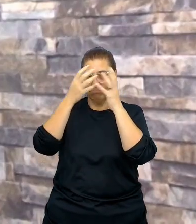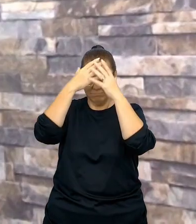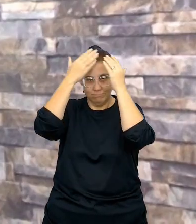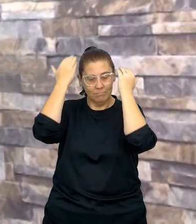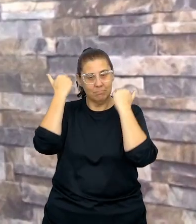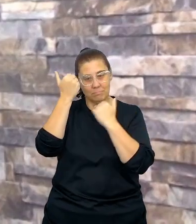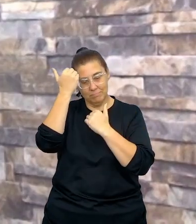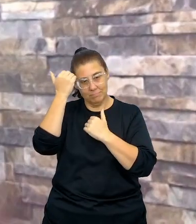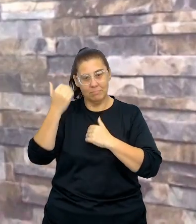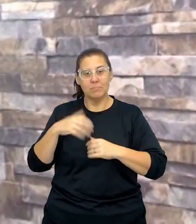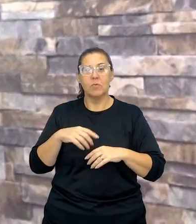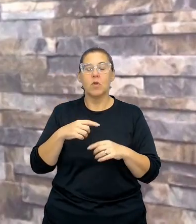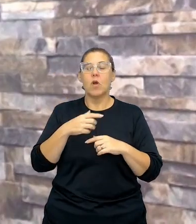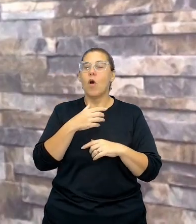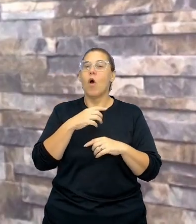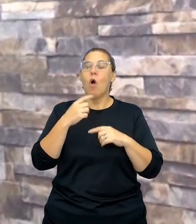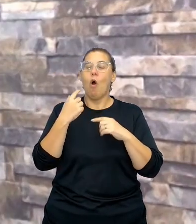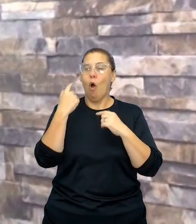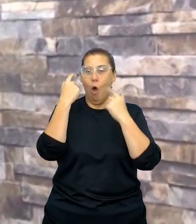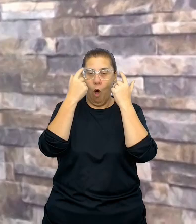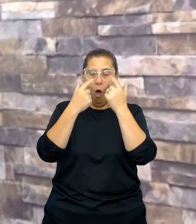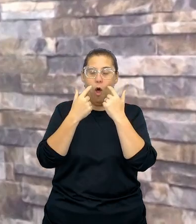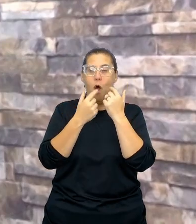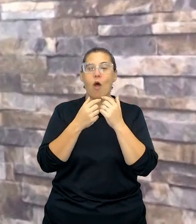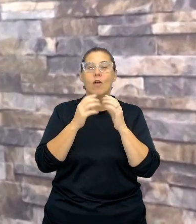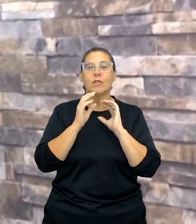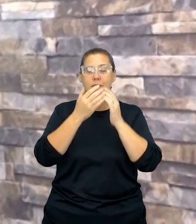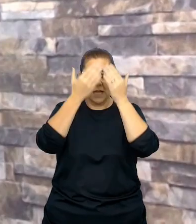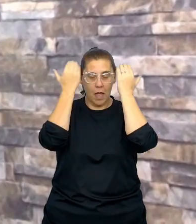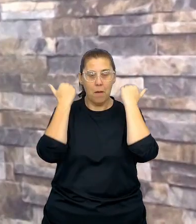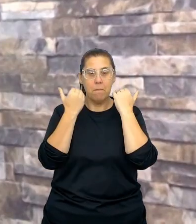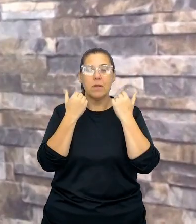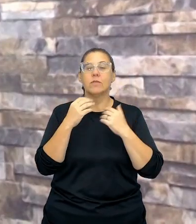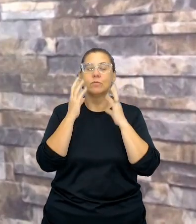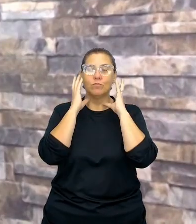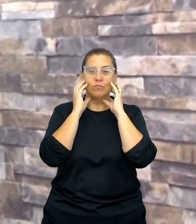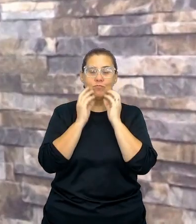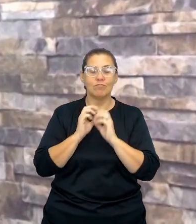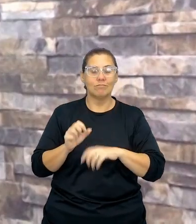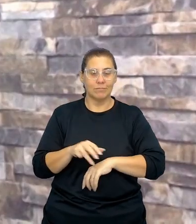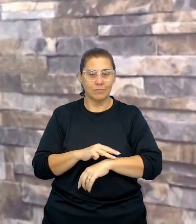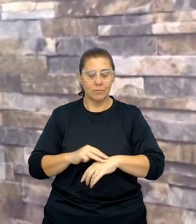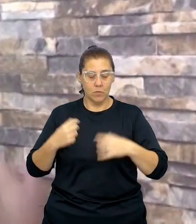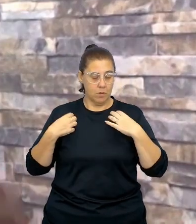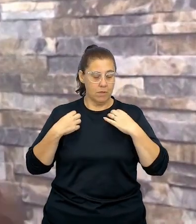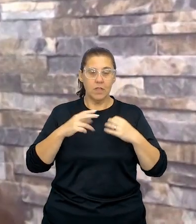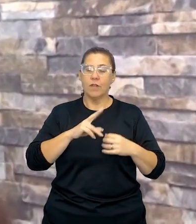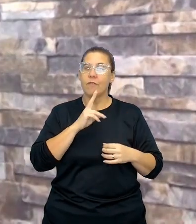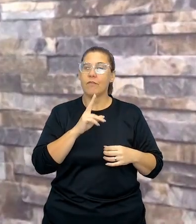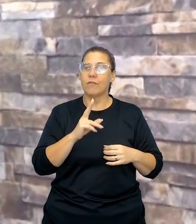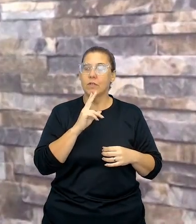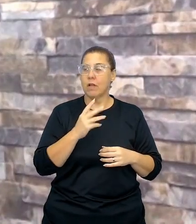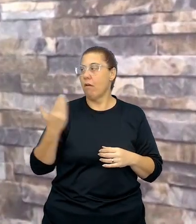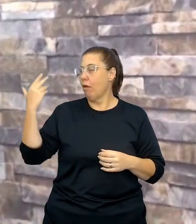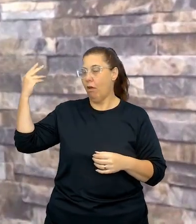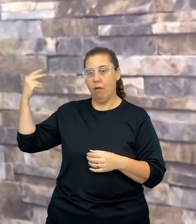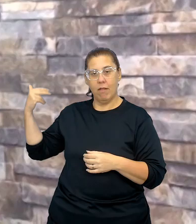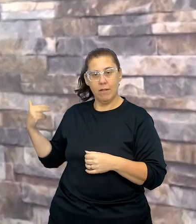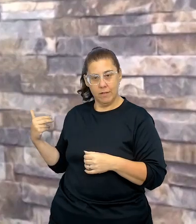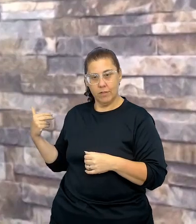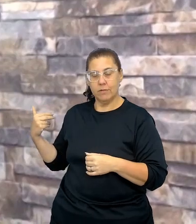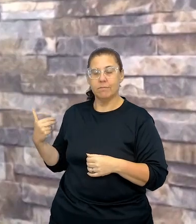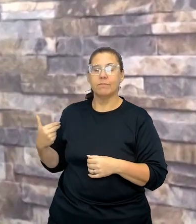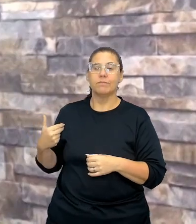meus olhos, quanto os meus cabelos, quanto a minha barba são castanhos. Estou hoje com uma camiseta verde e atrás de mim tem